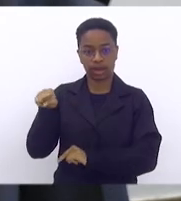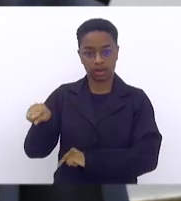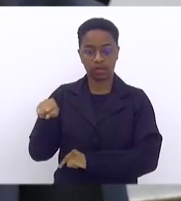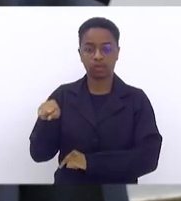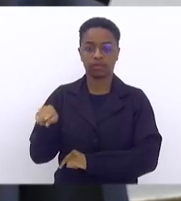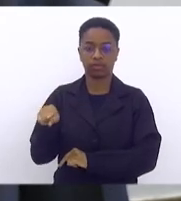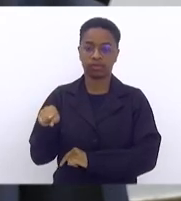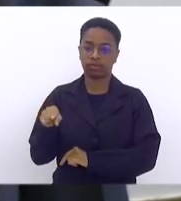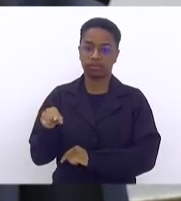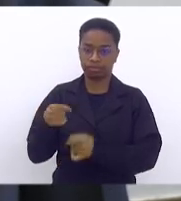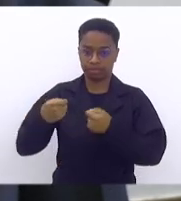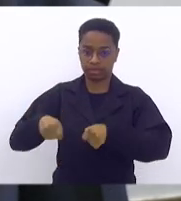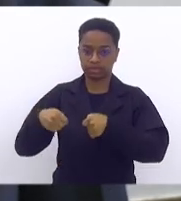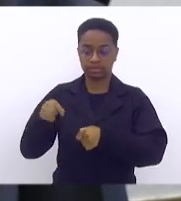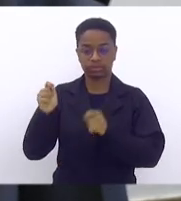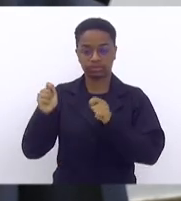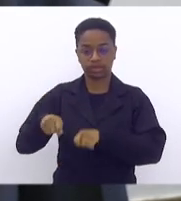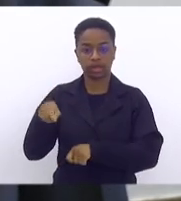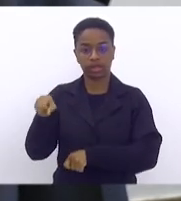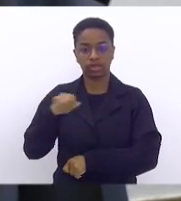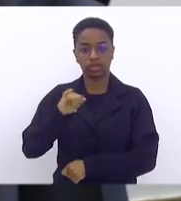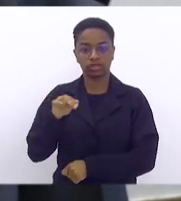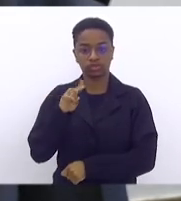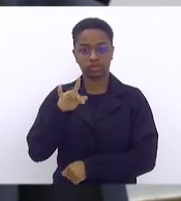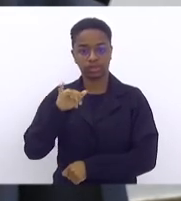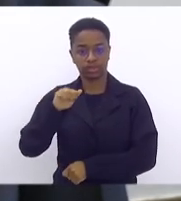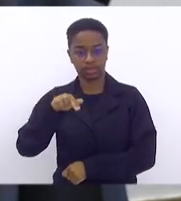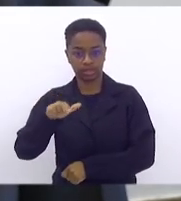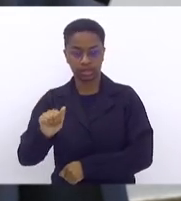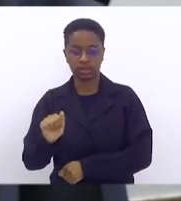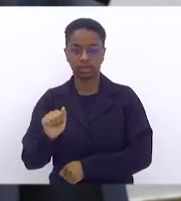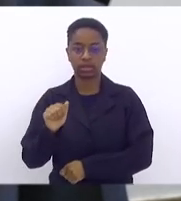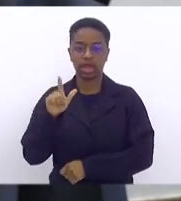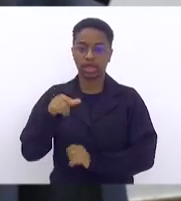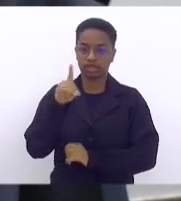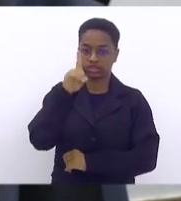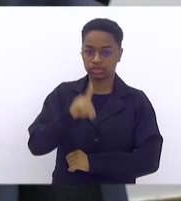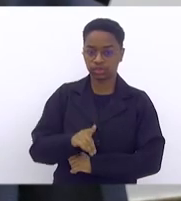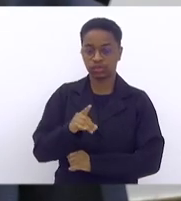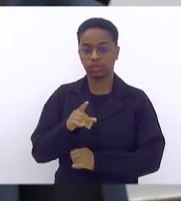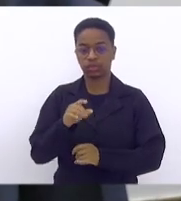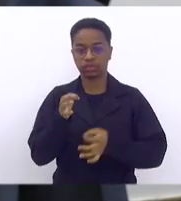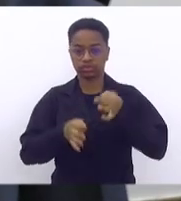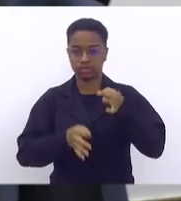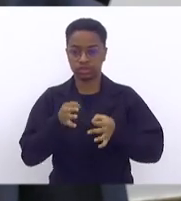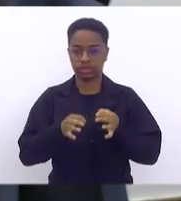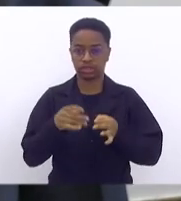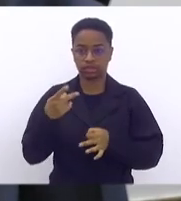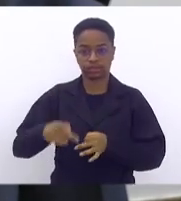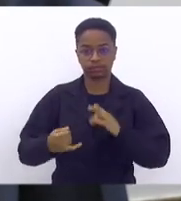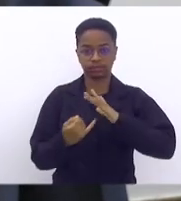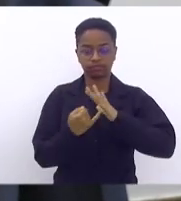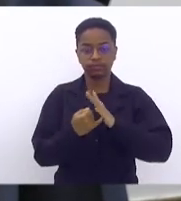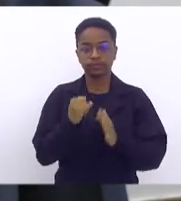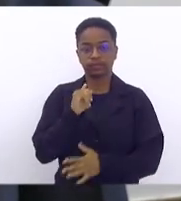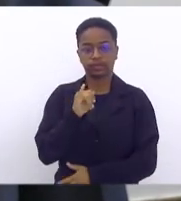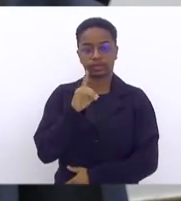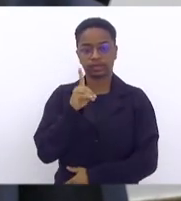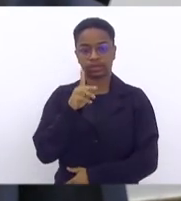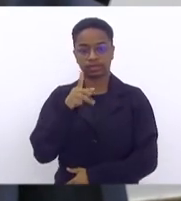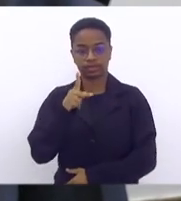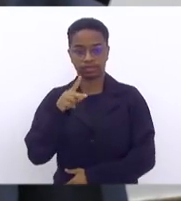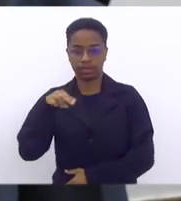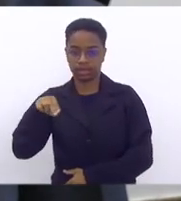material necessário para que a senhora Juliana Sanches, né, que é a diretora jurídica do IDPN, possa, então, fazer